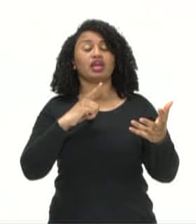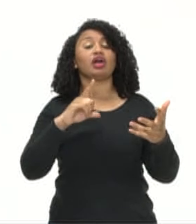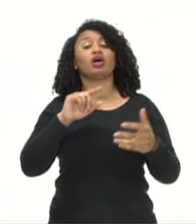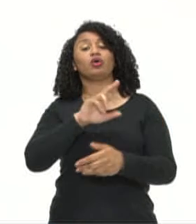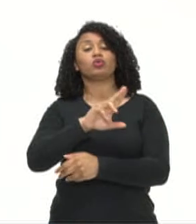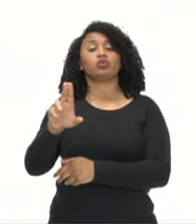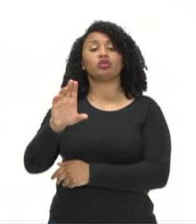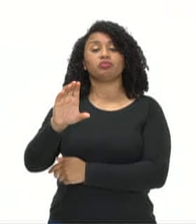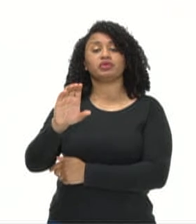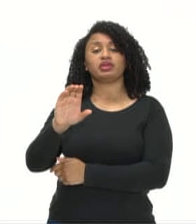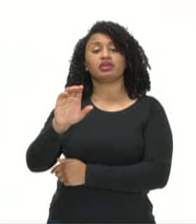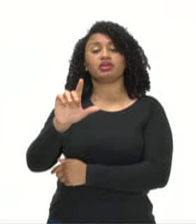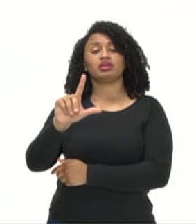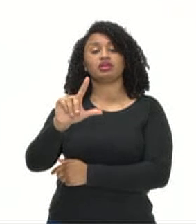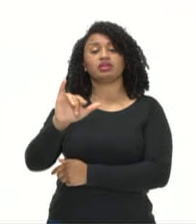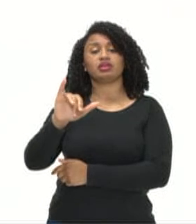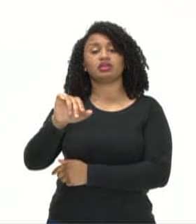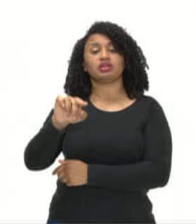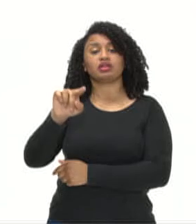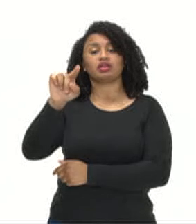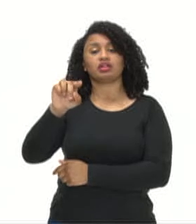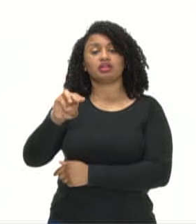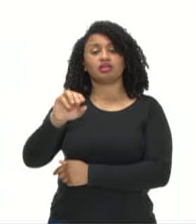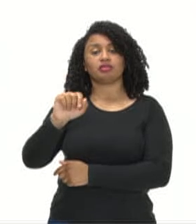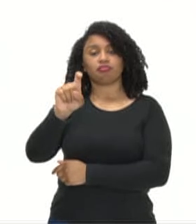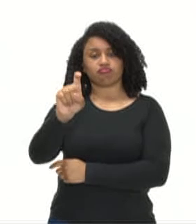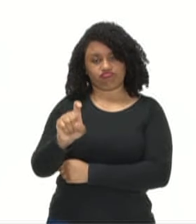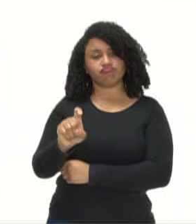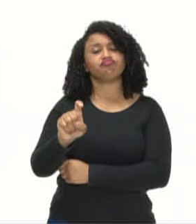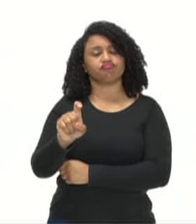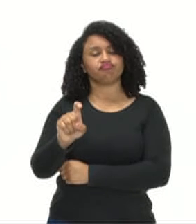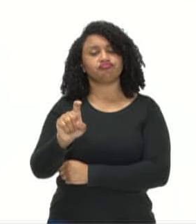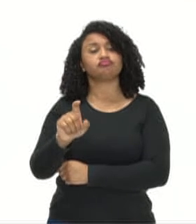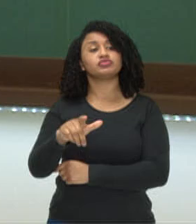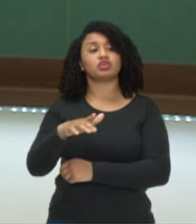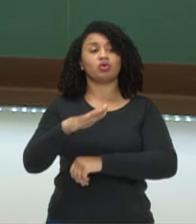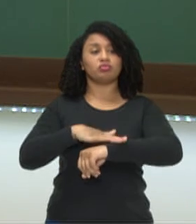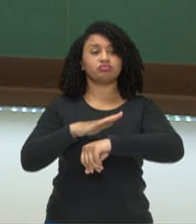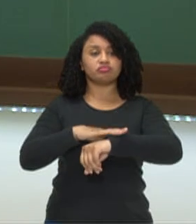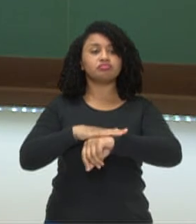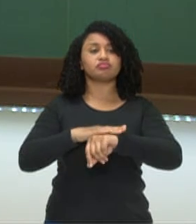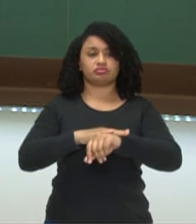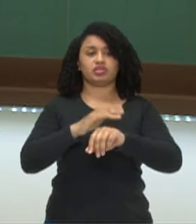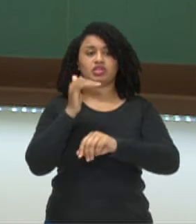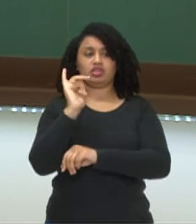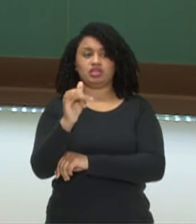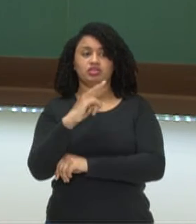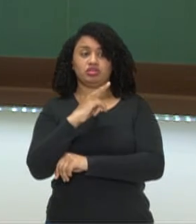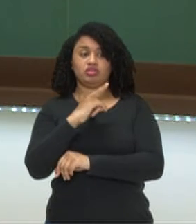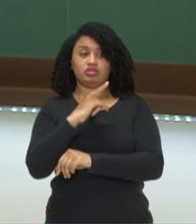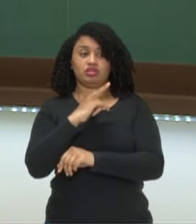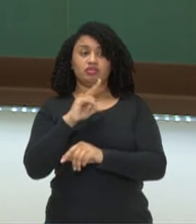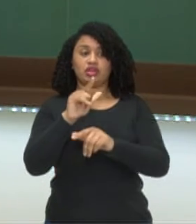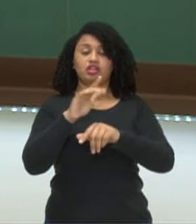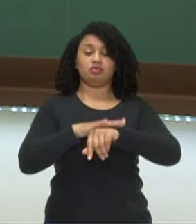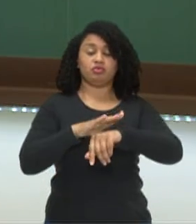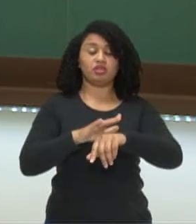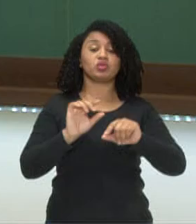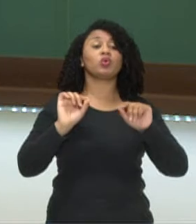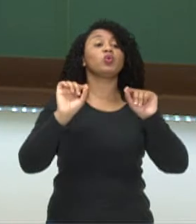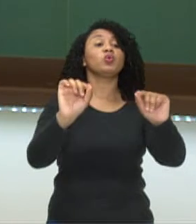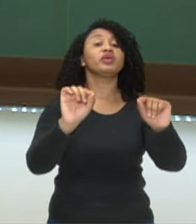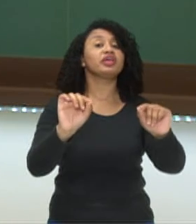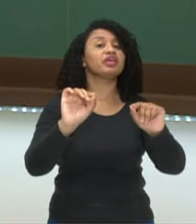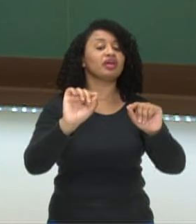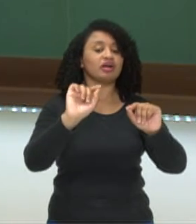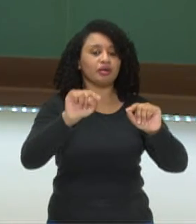de clímax. Então, dos elementos da narrativa propostos, o clímax é esse. Então, a partir daquele instante, o que será que